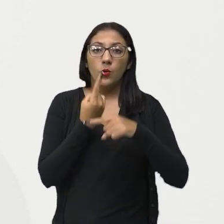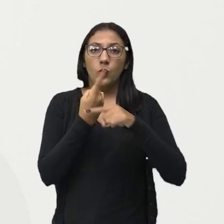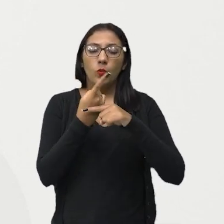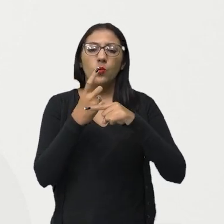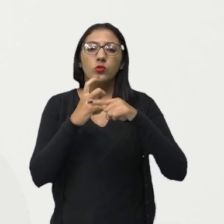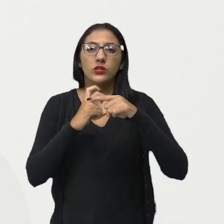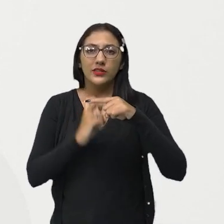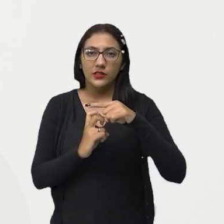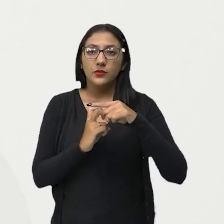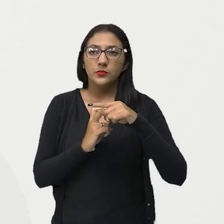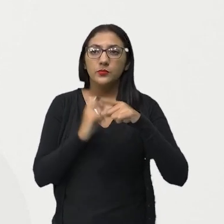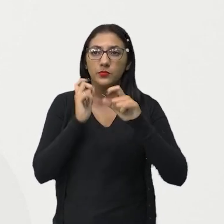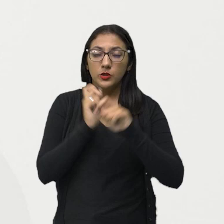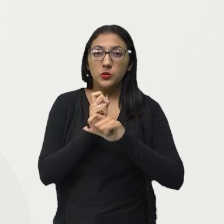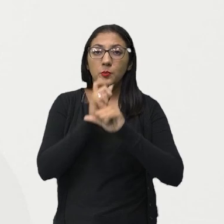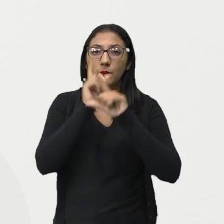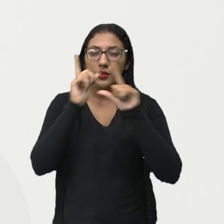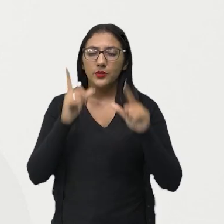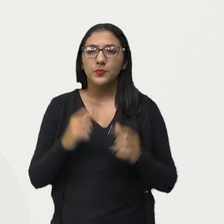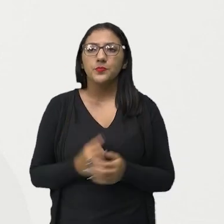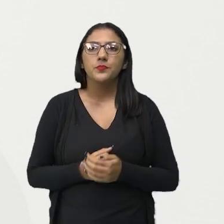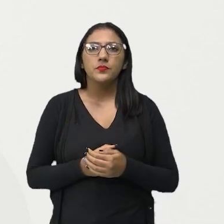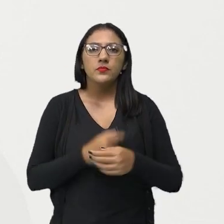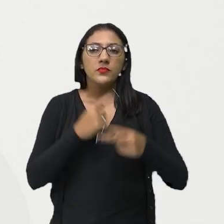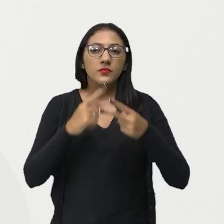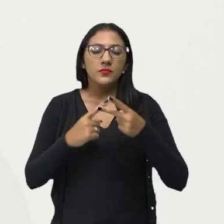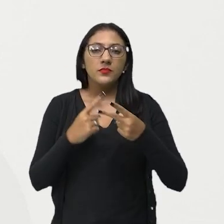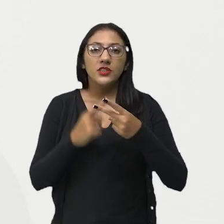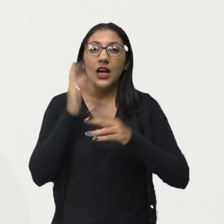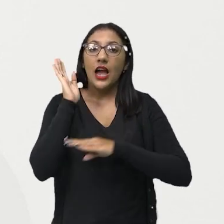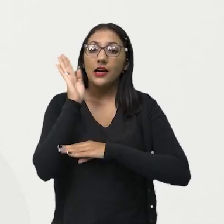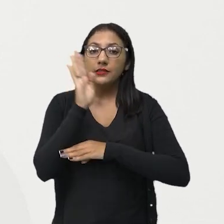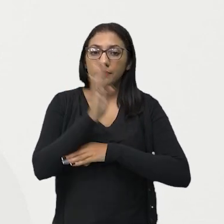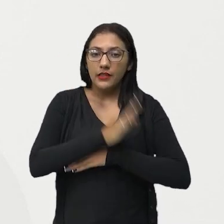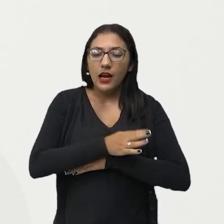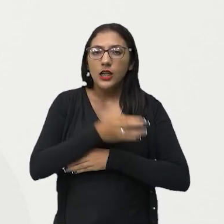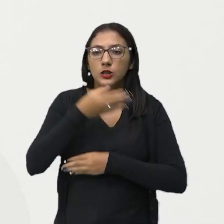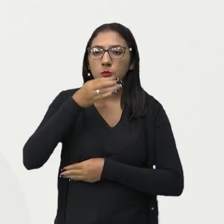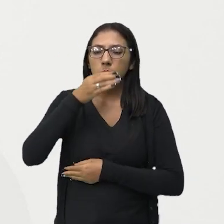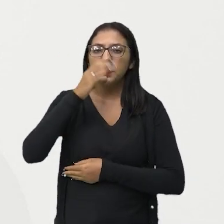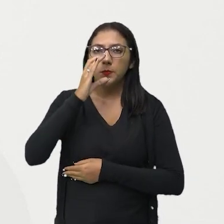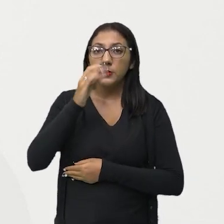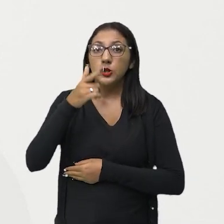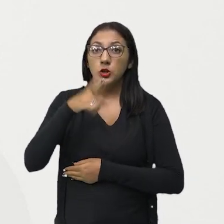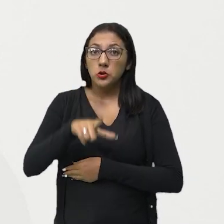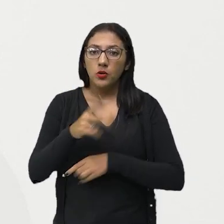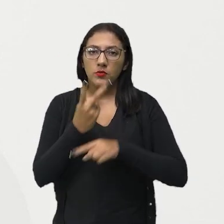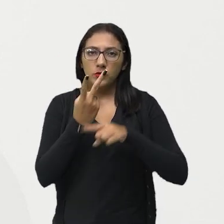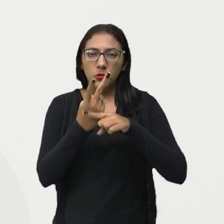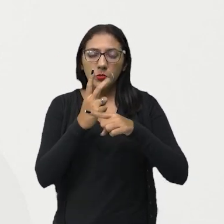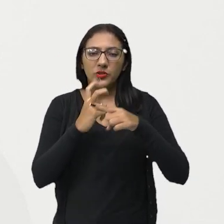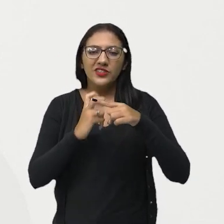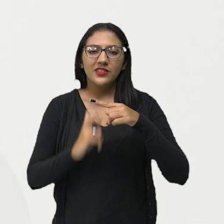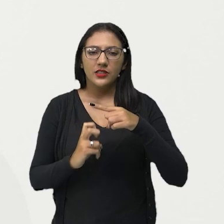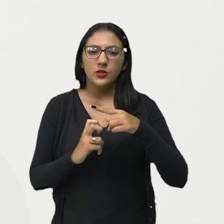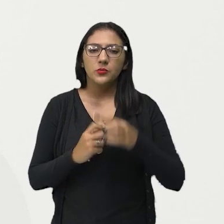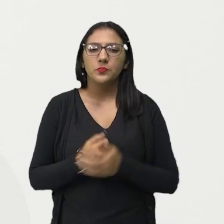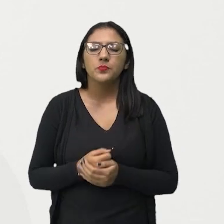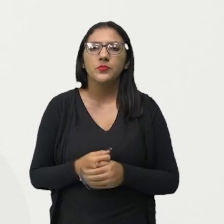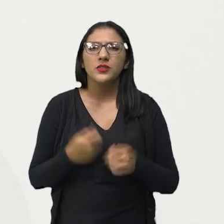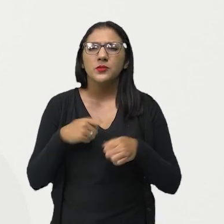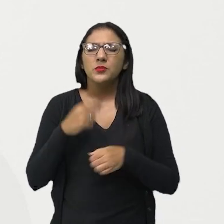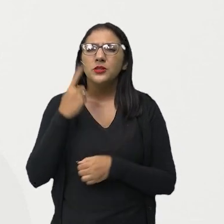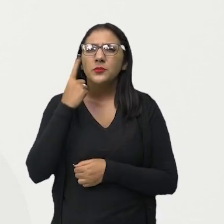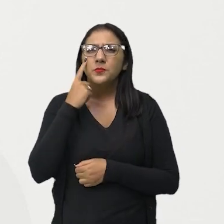jarra no período da manhã e depois tomou aí mais 2/5 dessa capacidade, a gente tem que